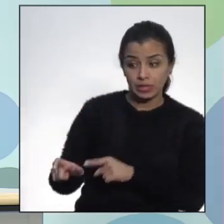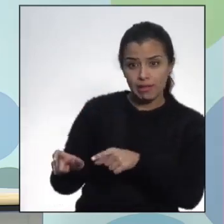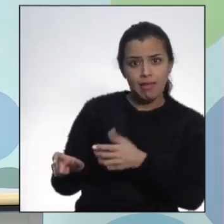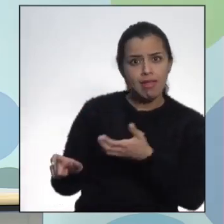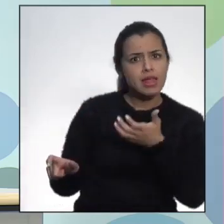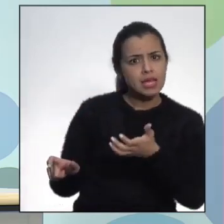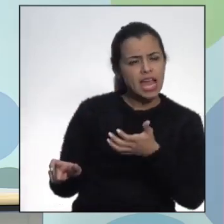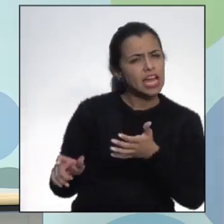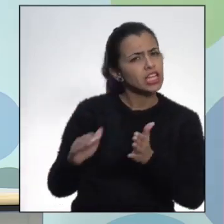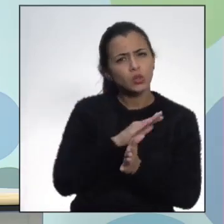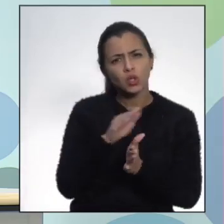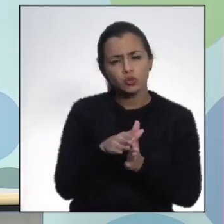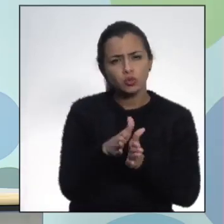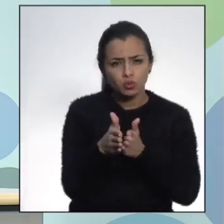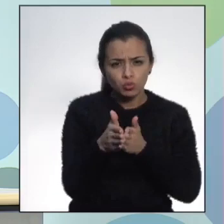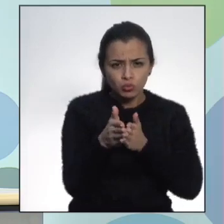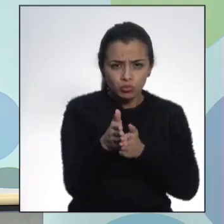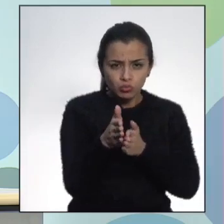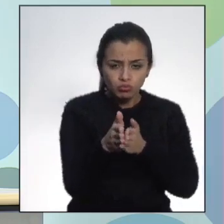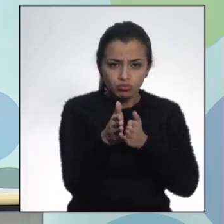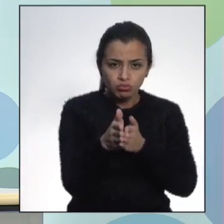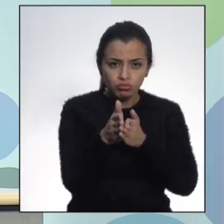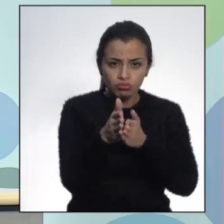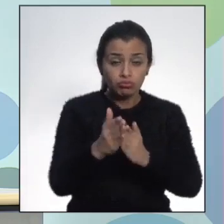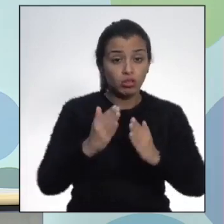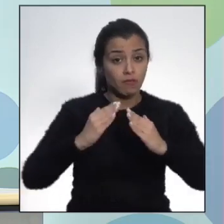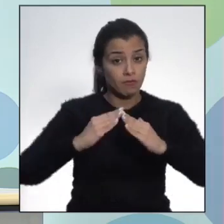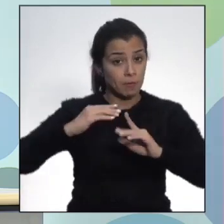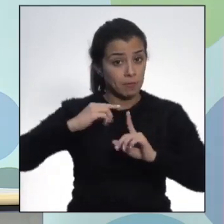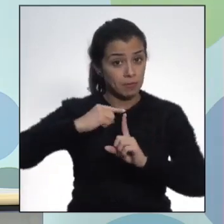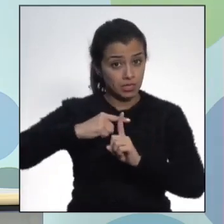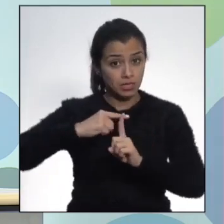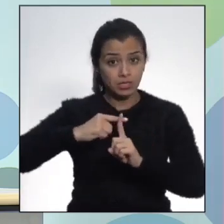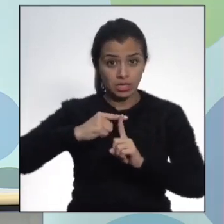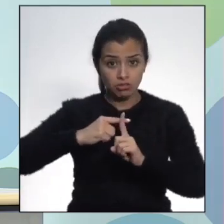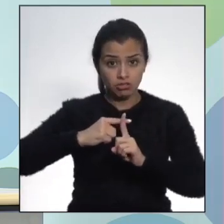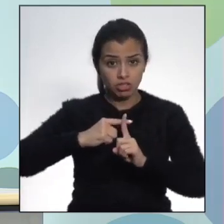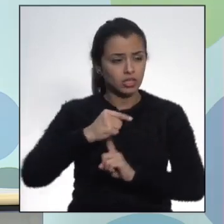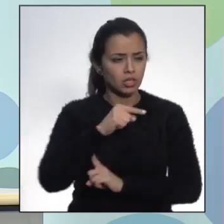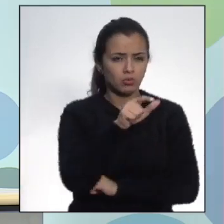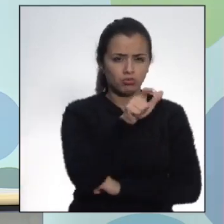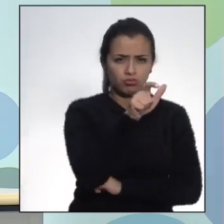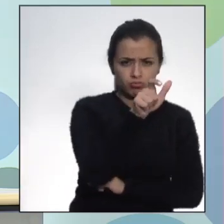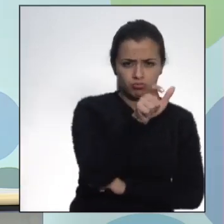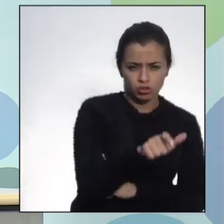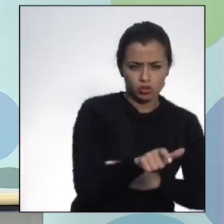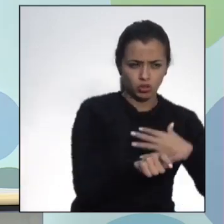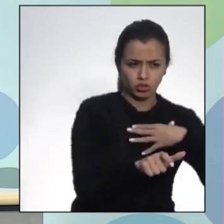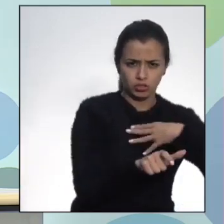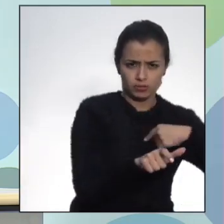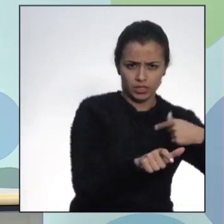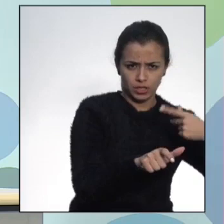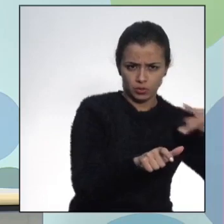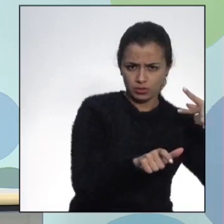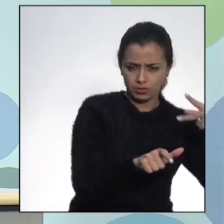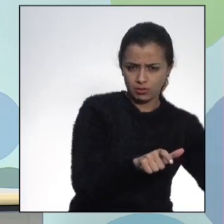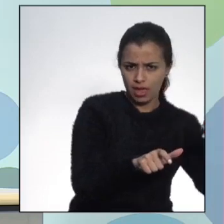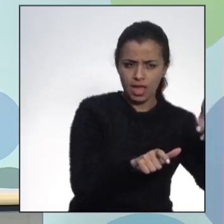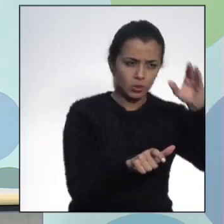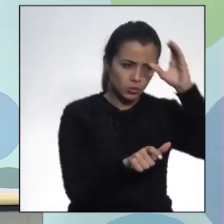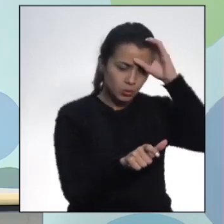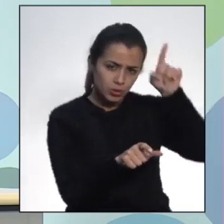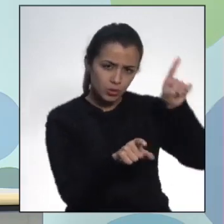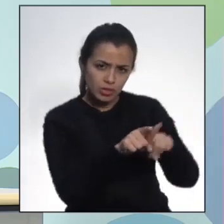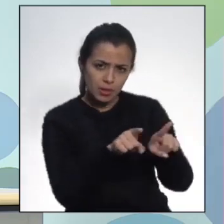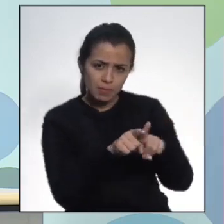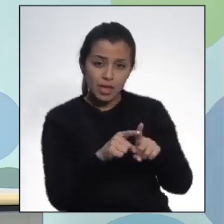os filhos da Florência, né, também vão para o sacerdócio. Para quê? Para que ele